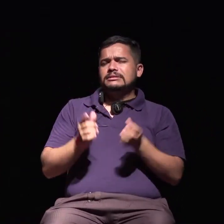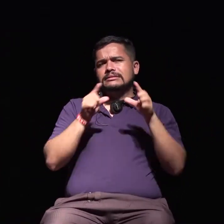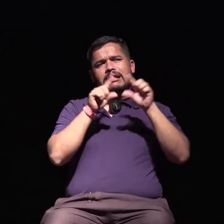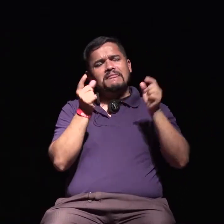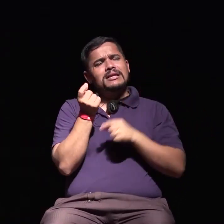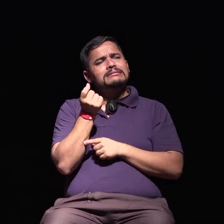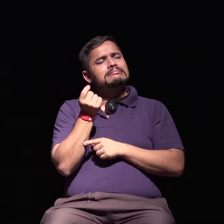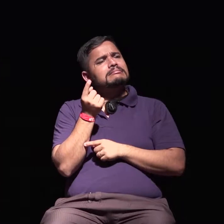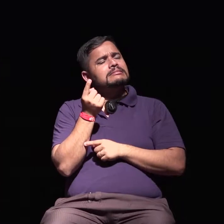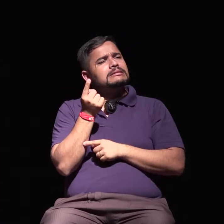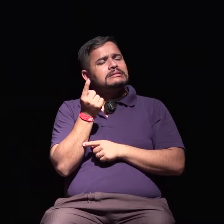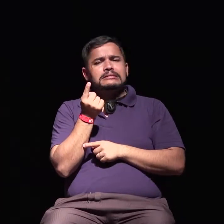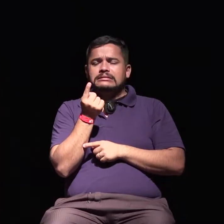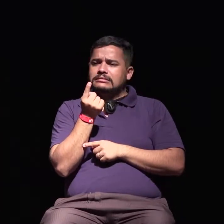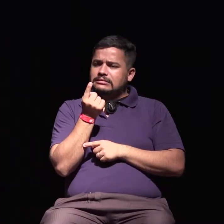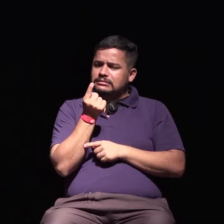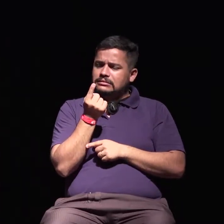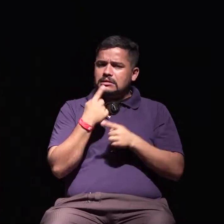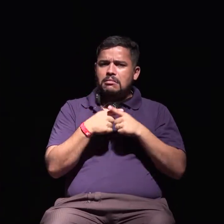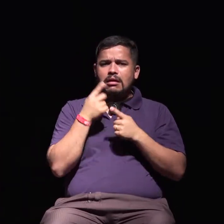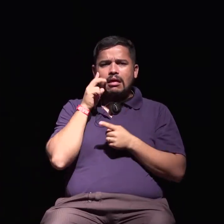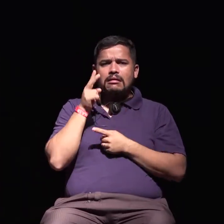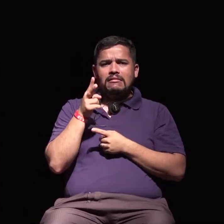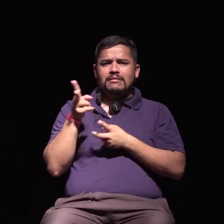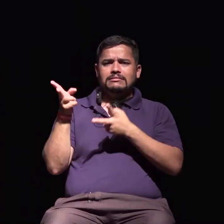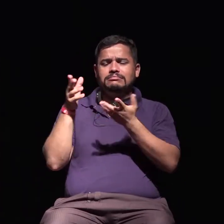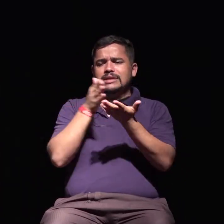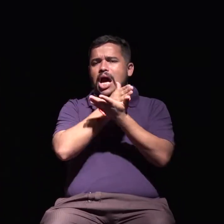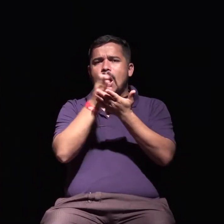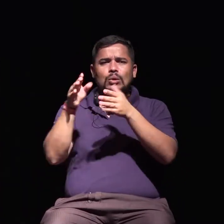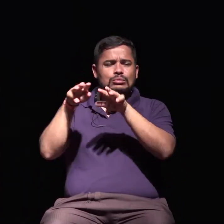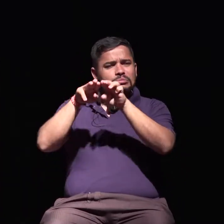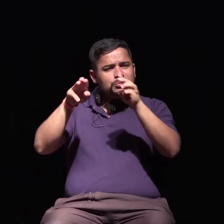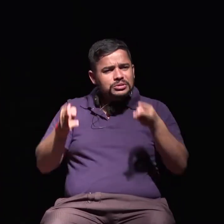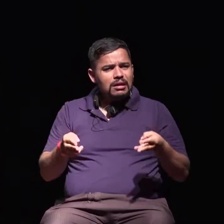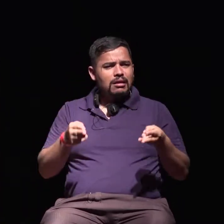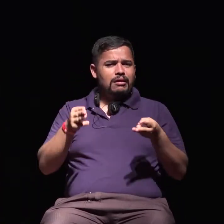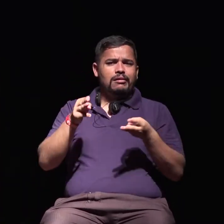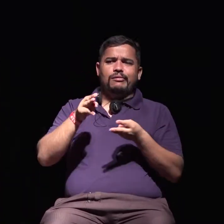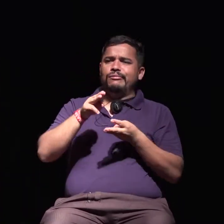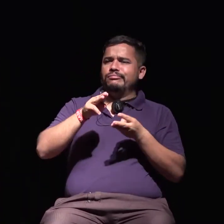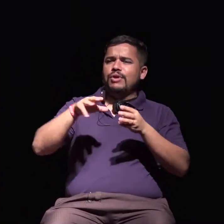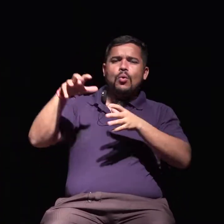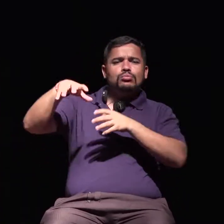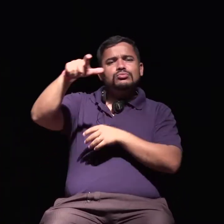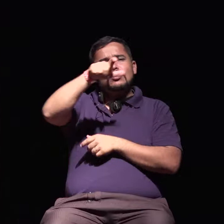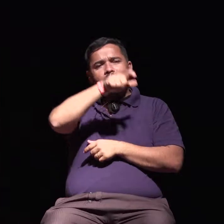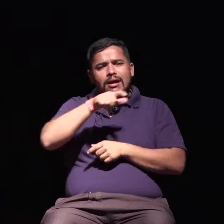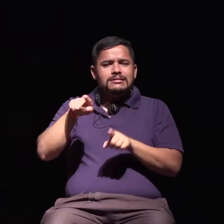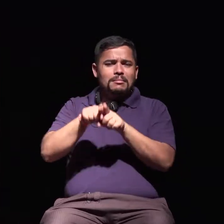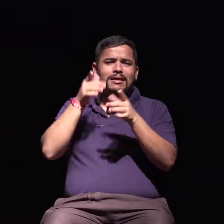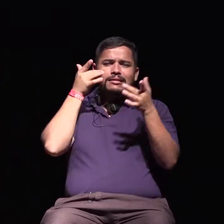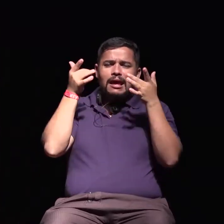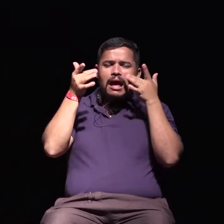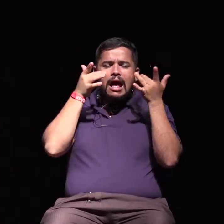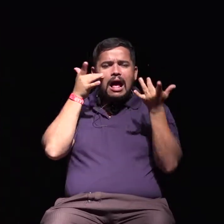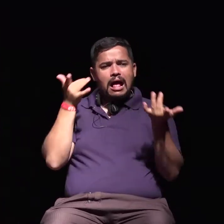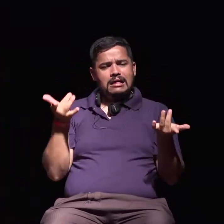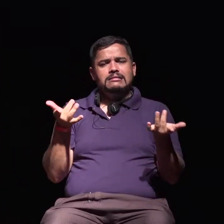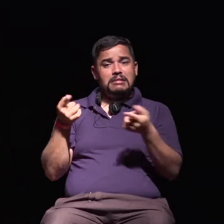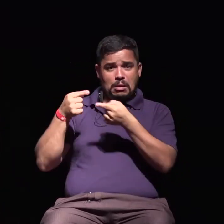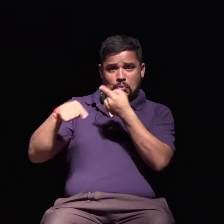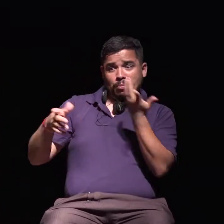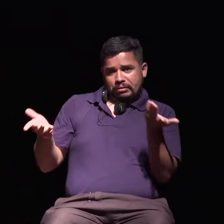mim, virava do avesso o que eu havia visto em museus, galerias e, claro, nos teatros. E, manipulando a sua